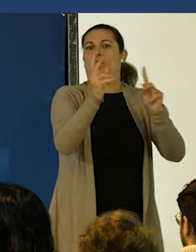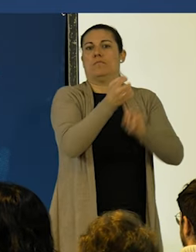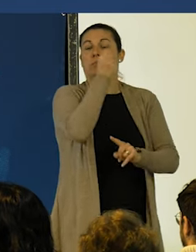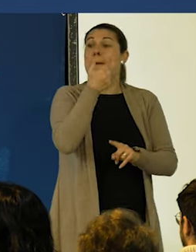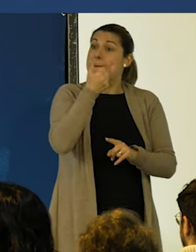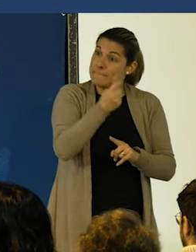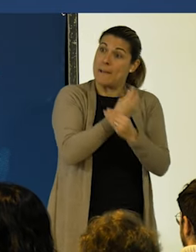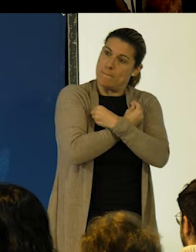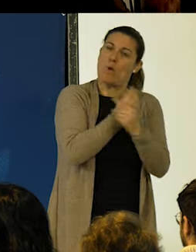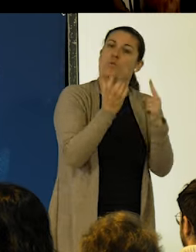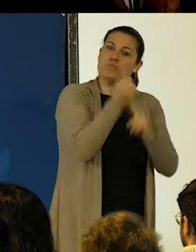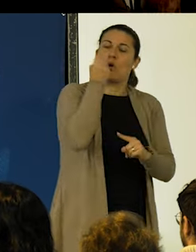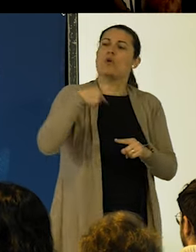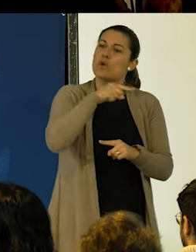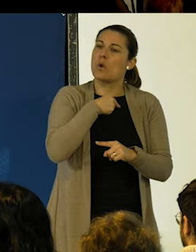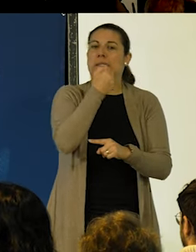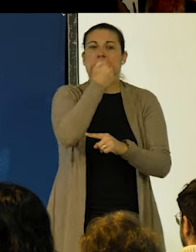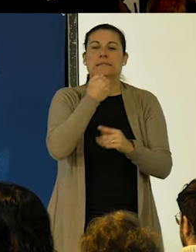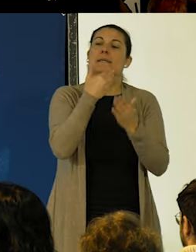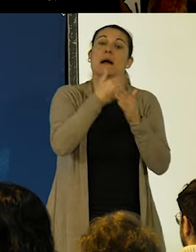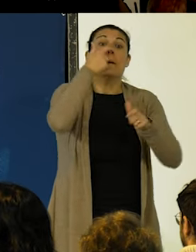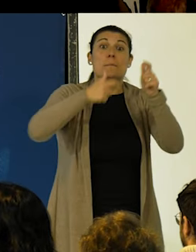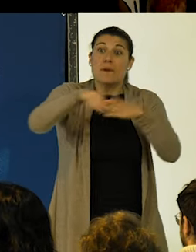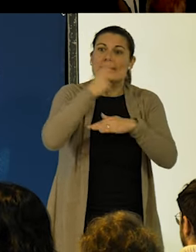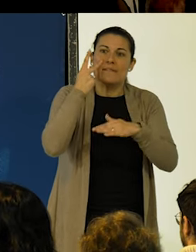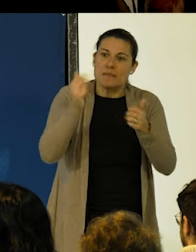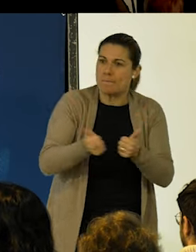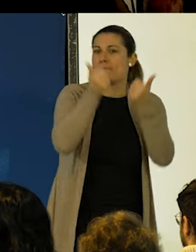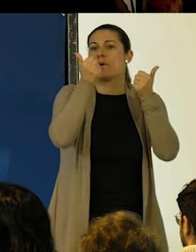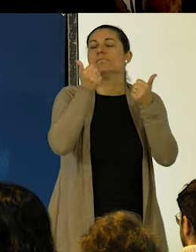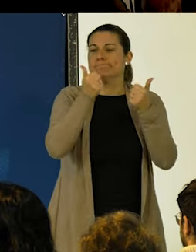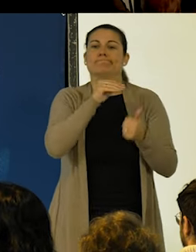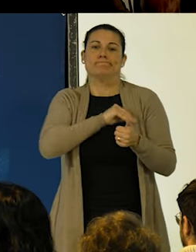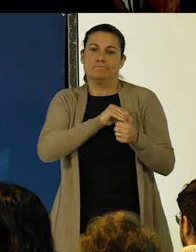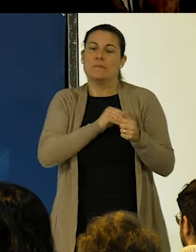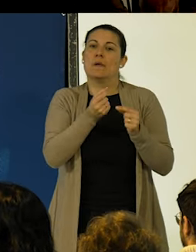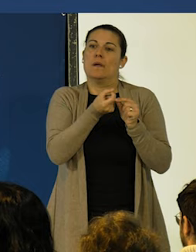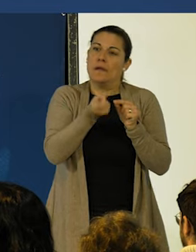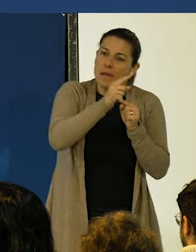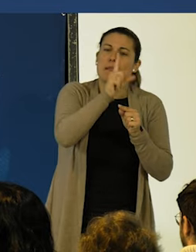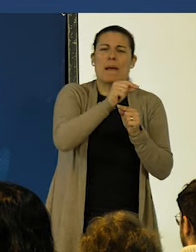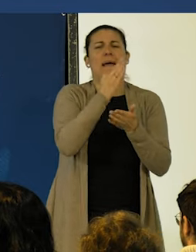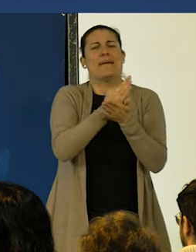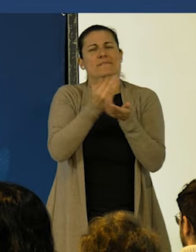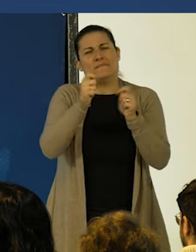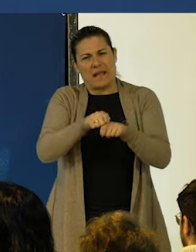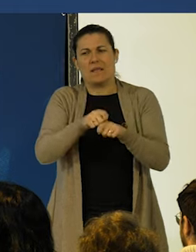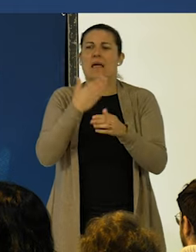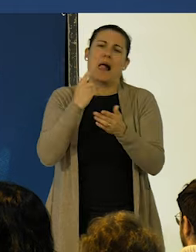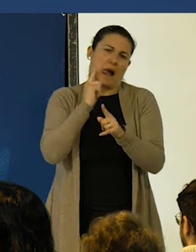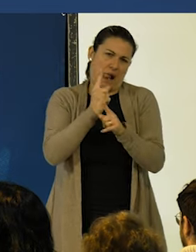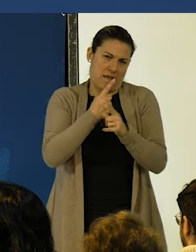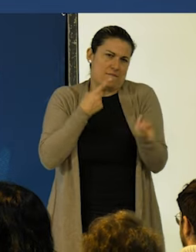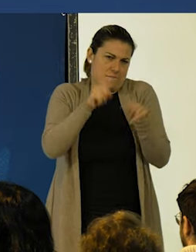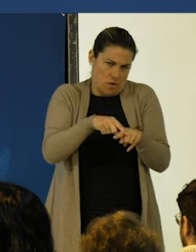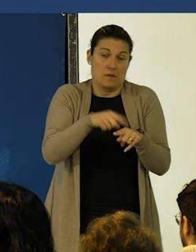Bloco de Esquerda que celebramos e que melhoraram a vida deste país. Reposição de salários e feriados, aumento contínuo